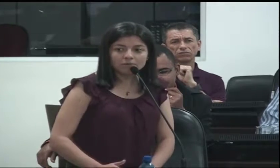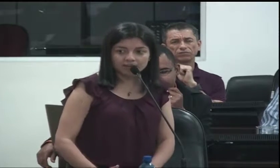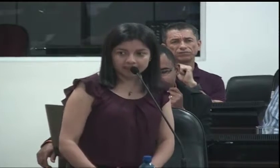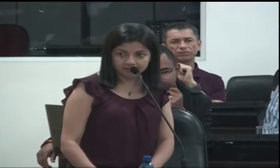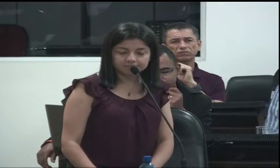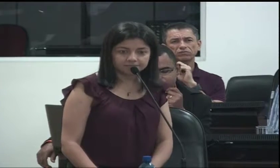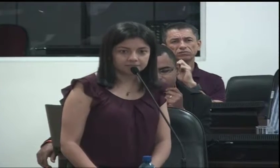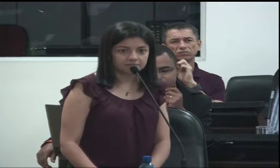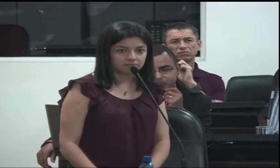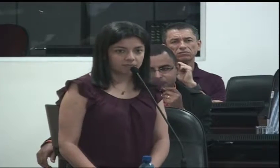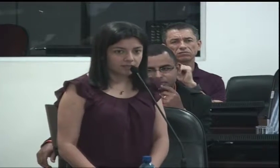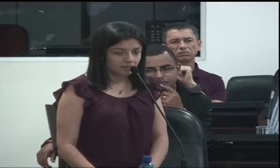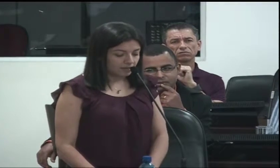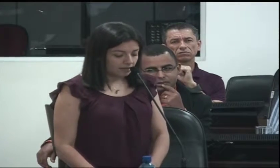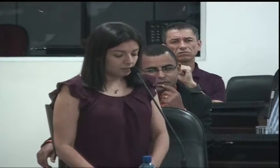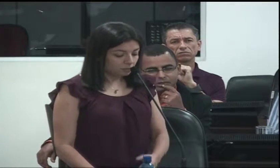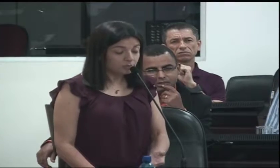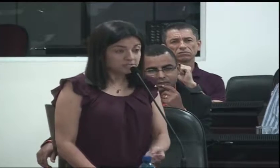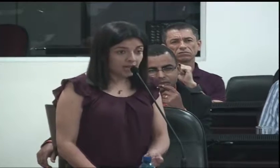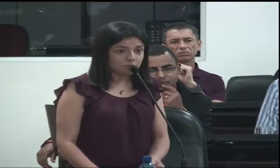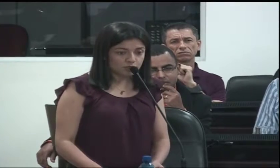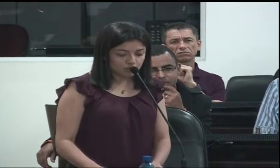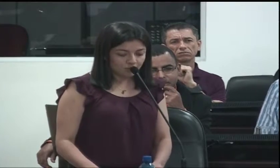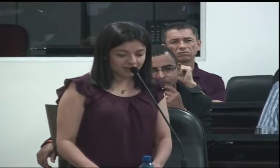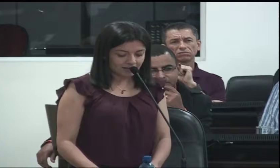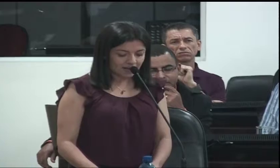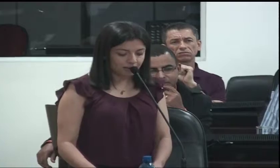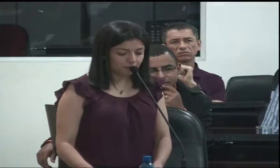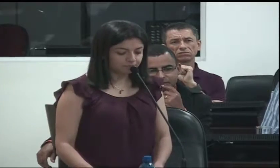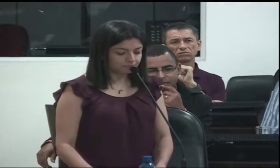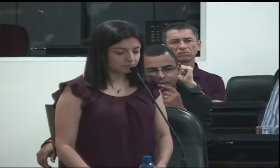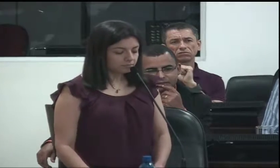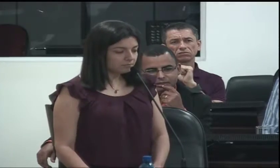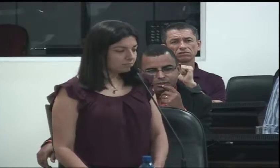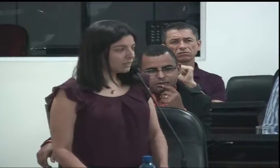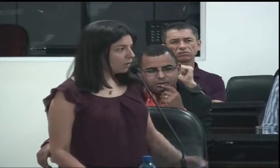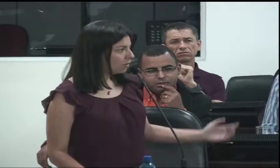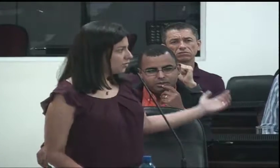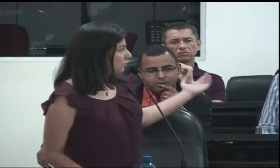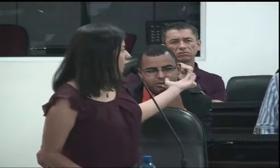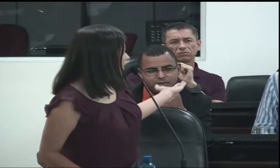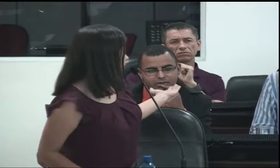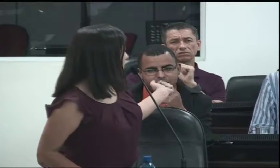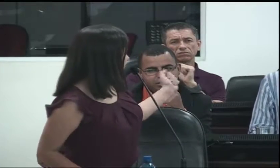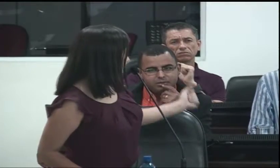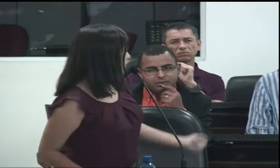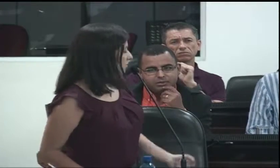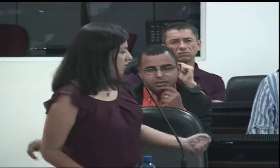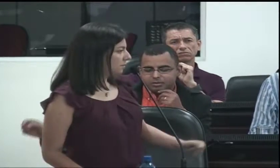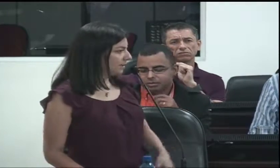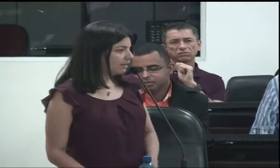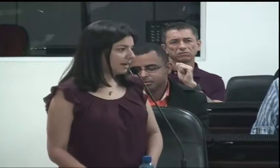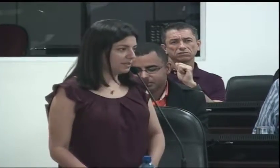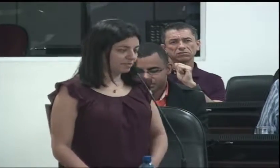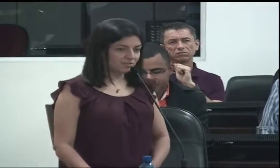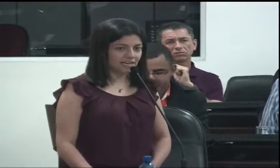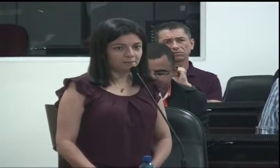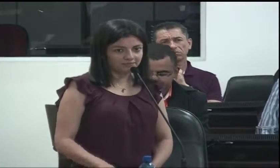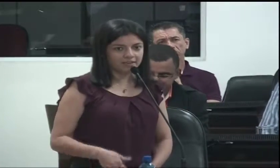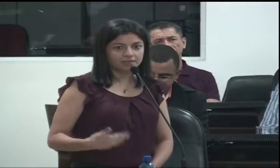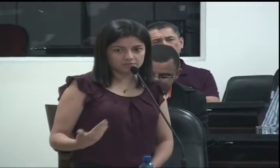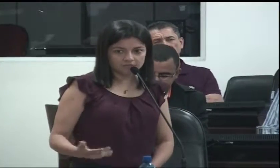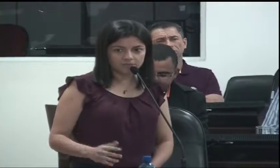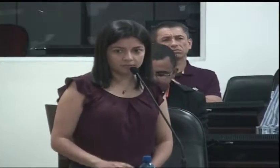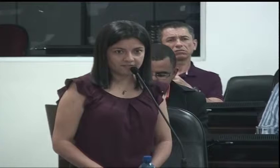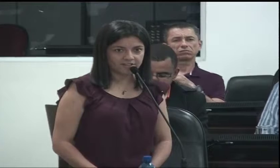e de não crer, por estarmos em um país laico. Hoje, quando o vereador Lemão me chamou até o gabinete dele,